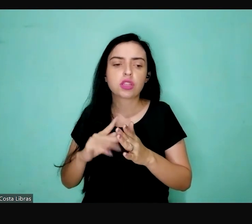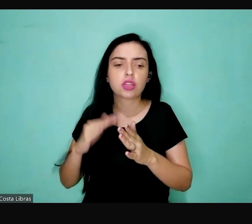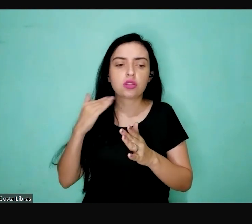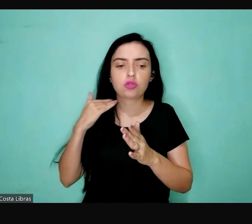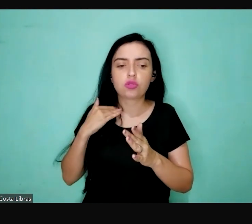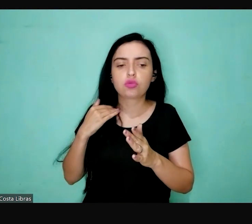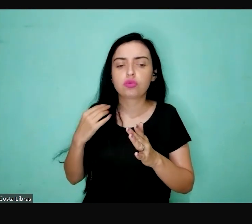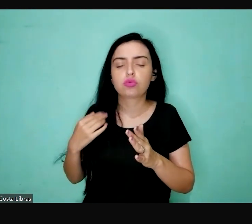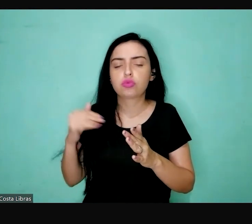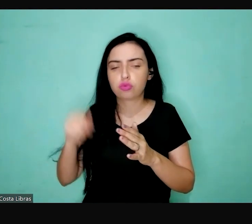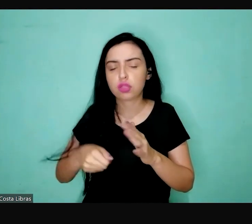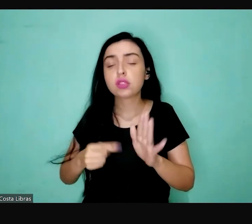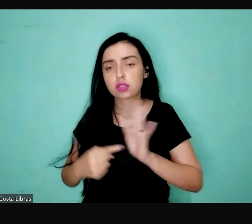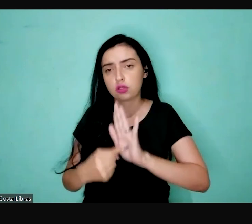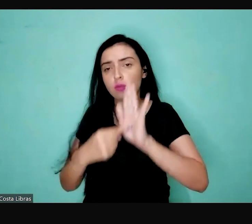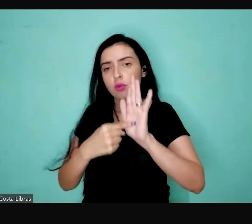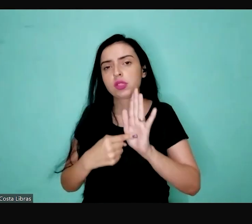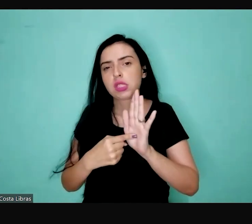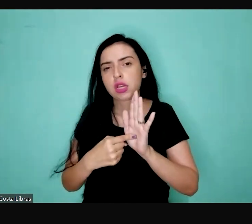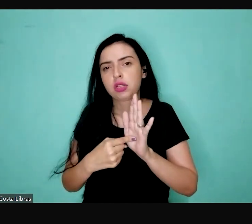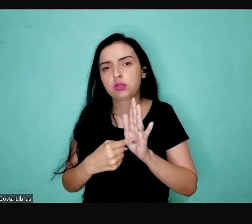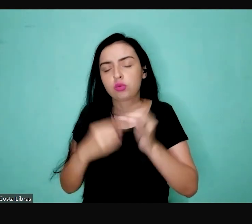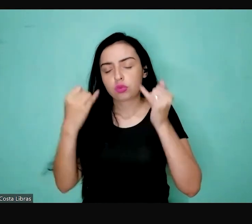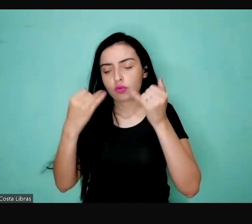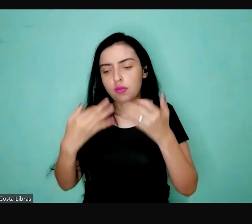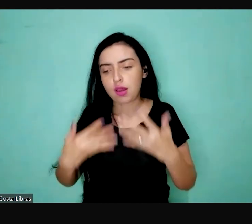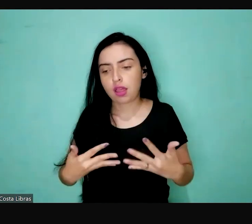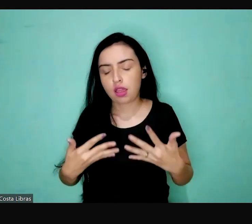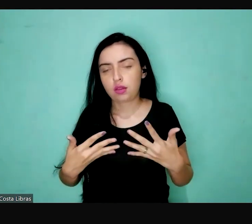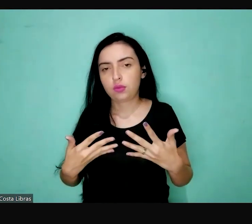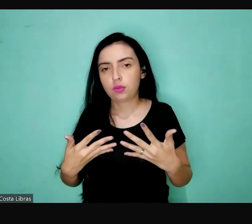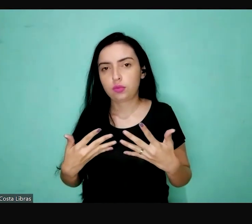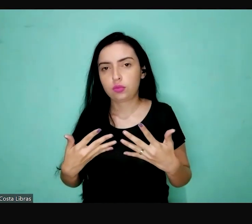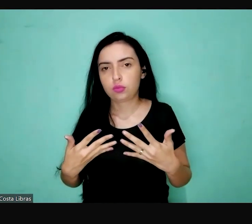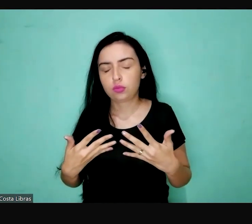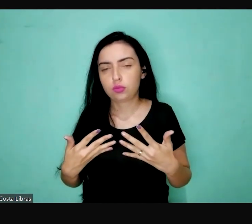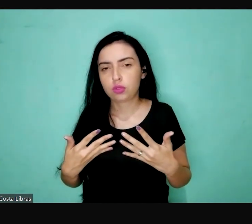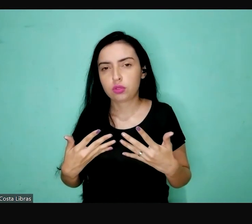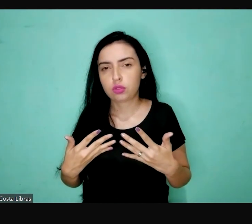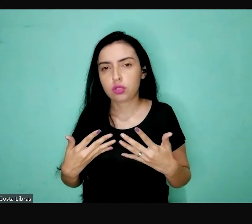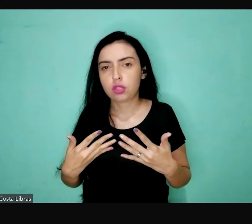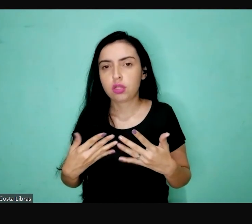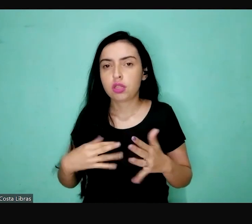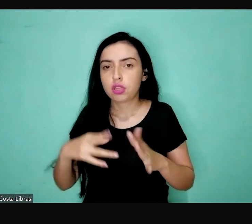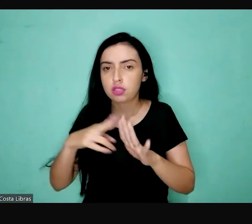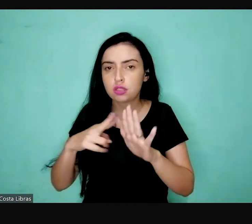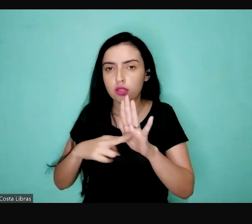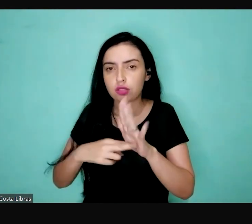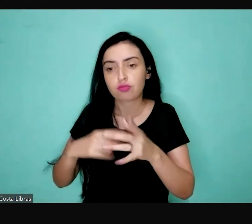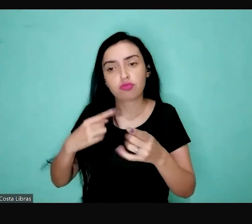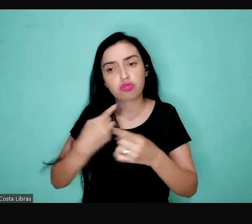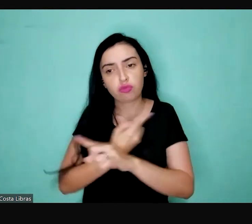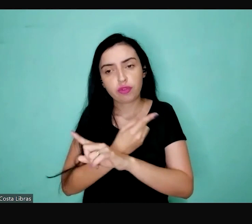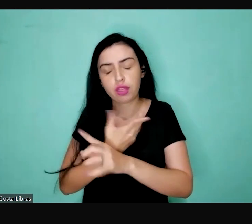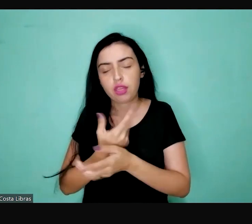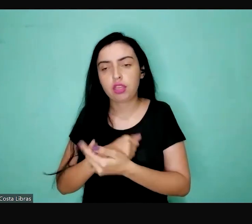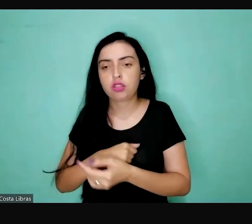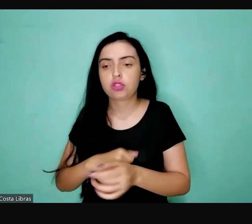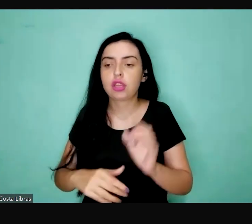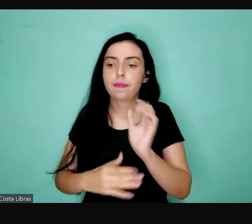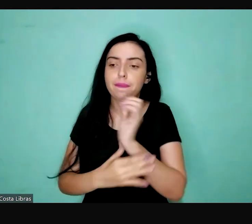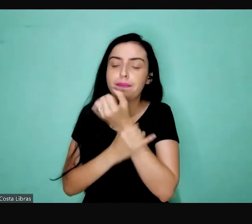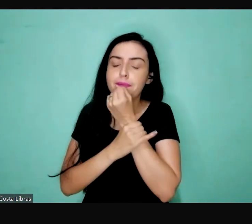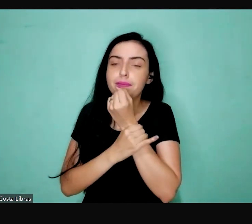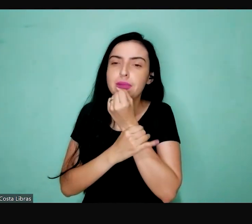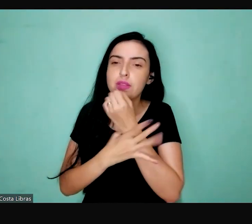isso e disseram estes procedimentos são contrários às garantias